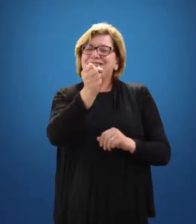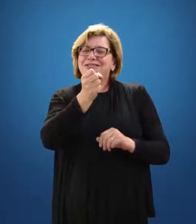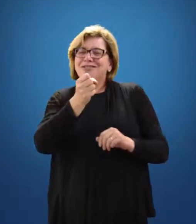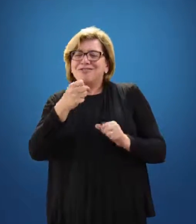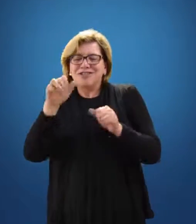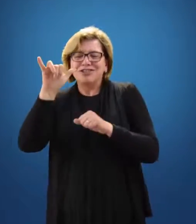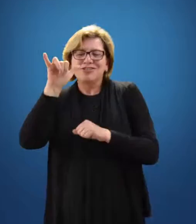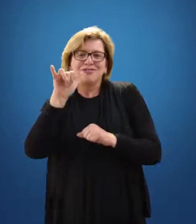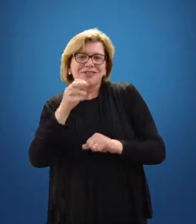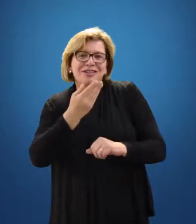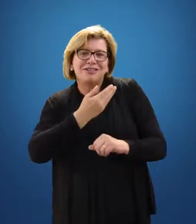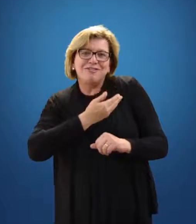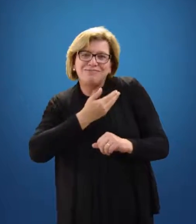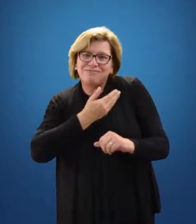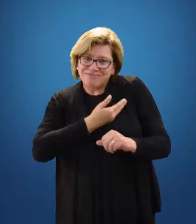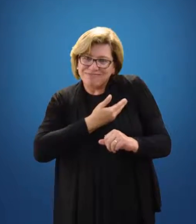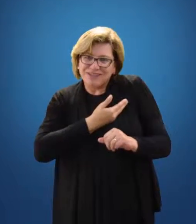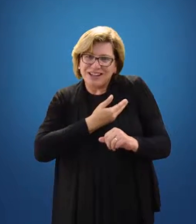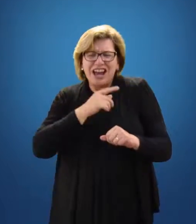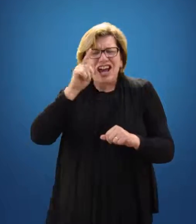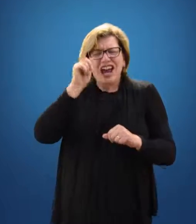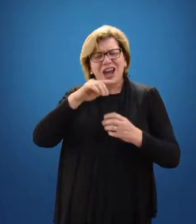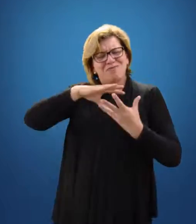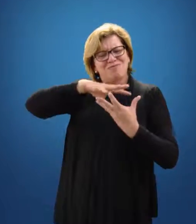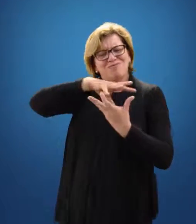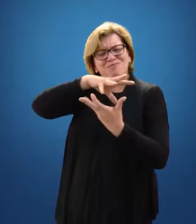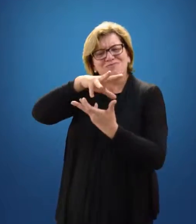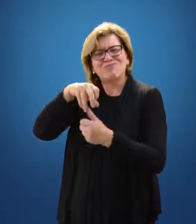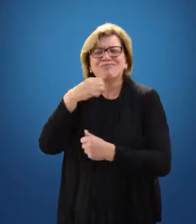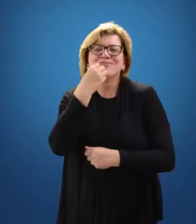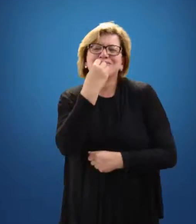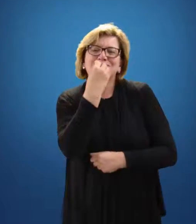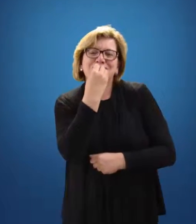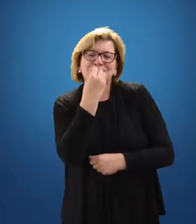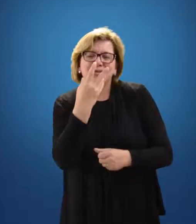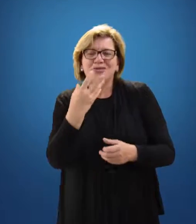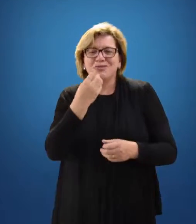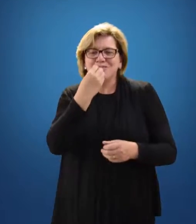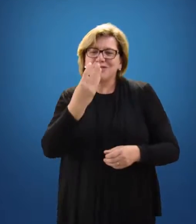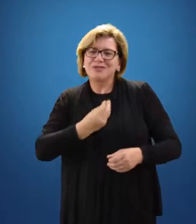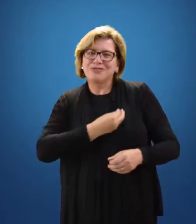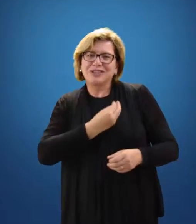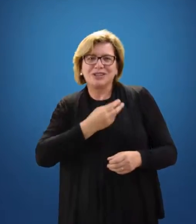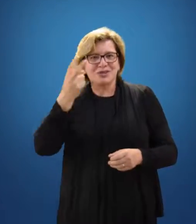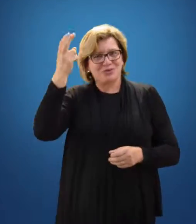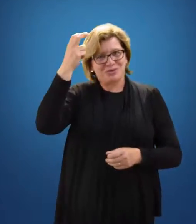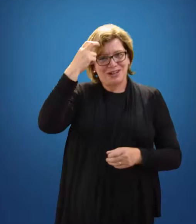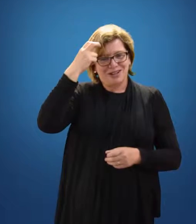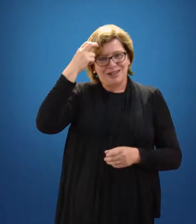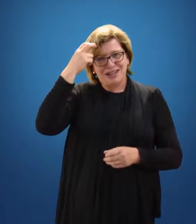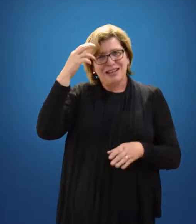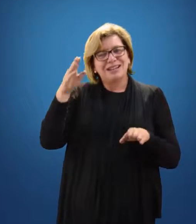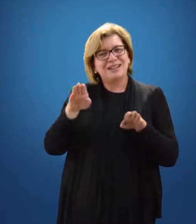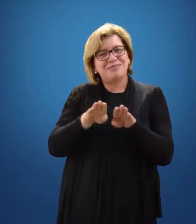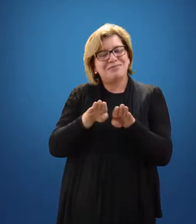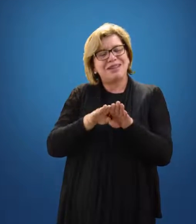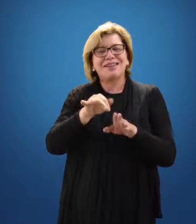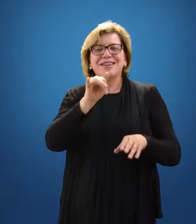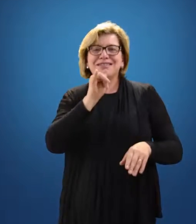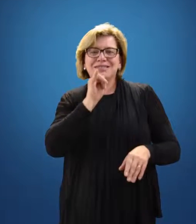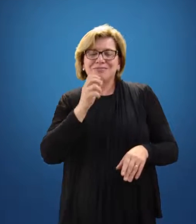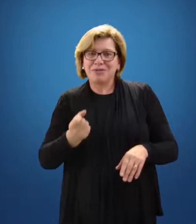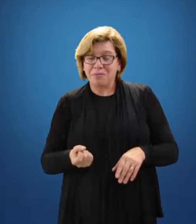amigos. Ora, esse é o bom mundo, essa é a boa vida cultural. Um segundo exemplo de estranhamento é